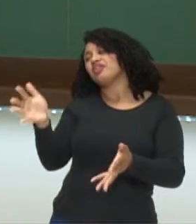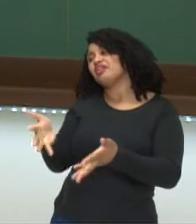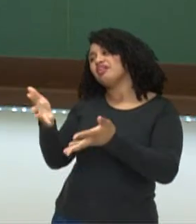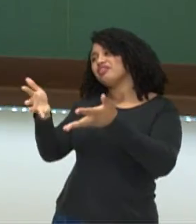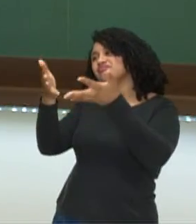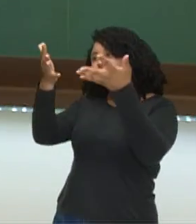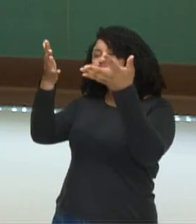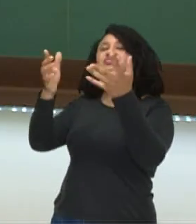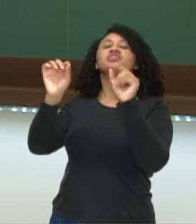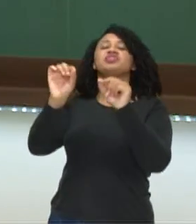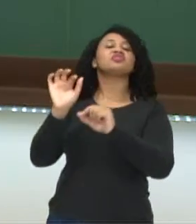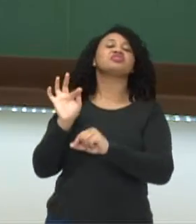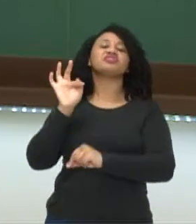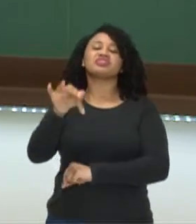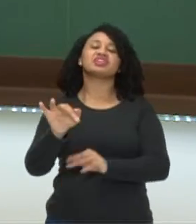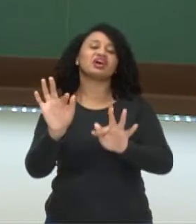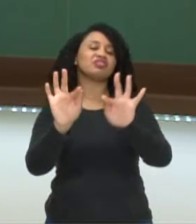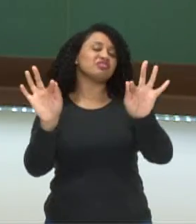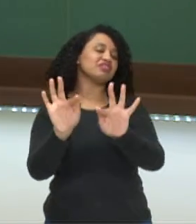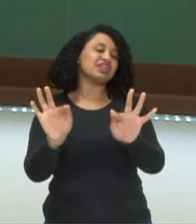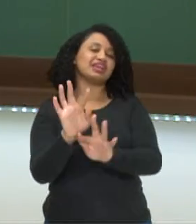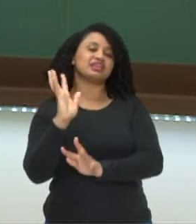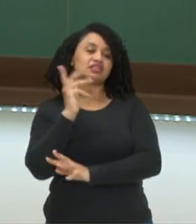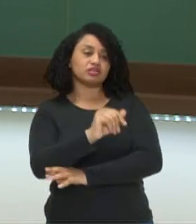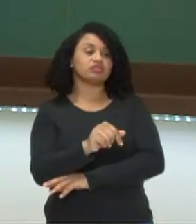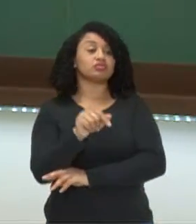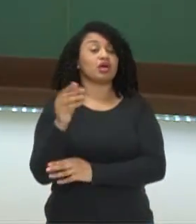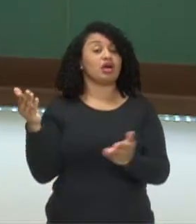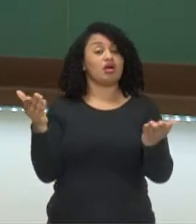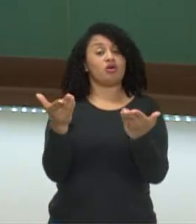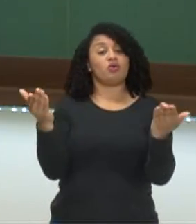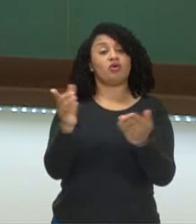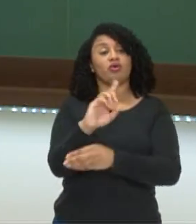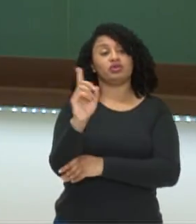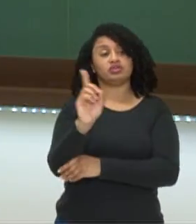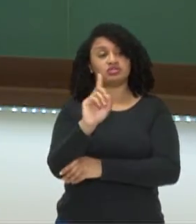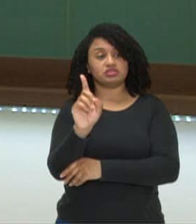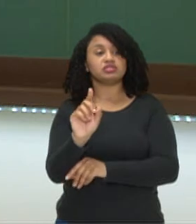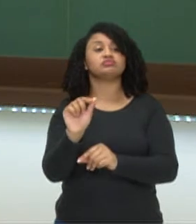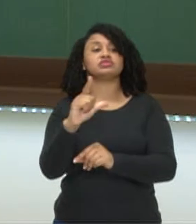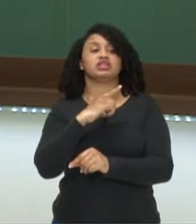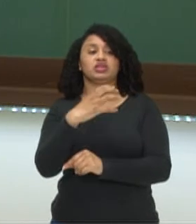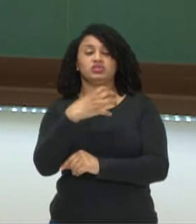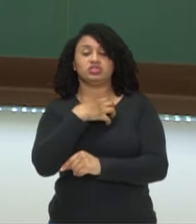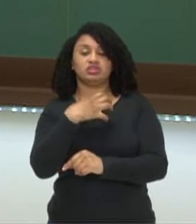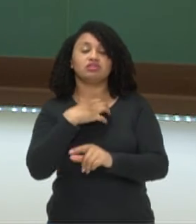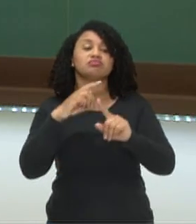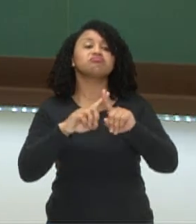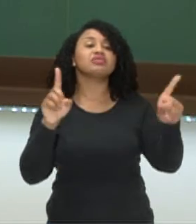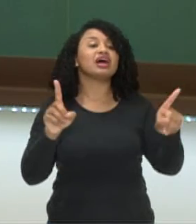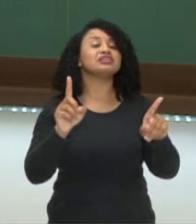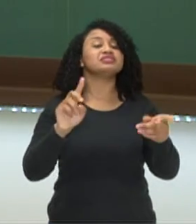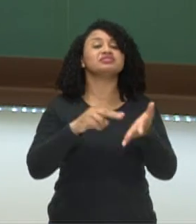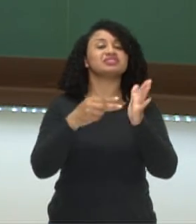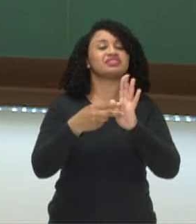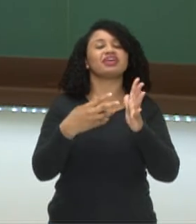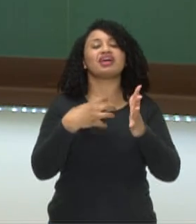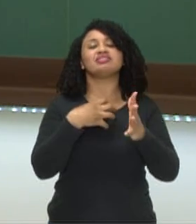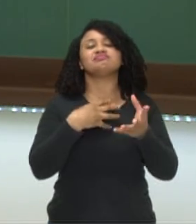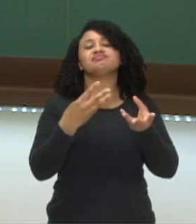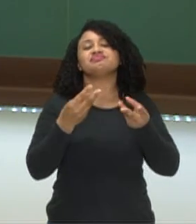enaltecida, o final feliz, maravilhoso. Aqui não. Aqui há o sentimento, mas não é com essa